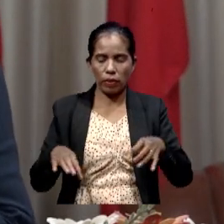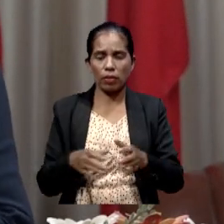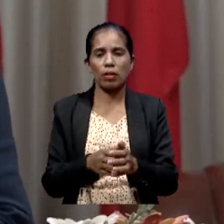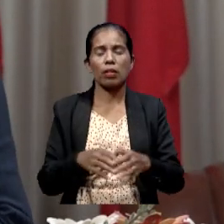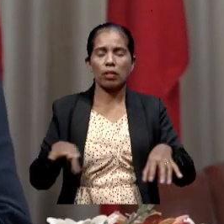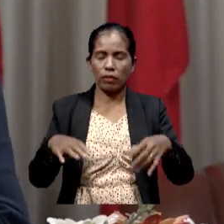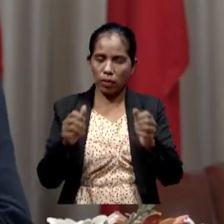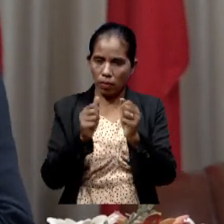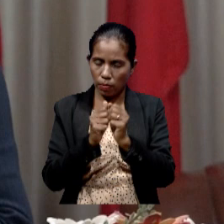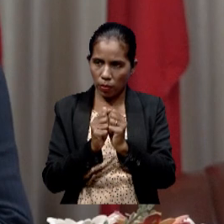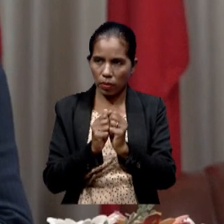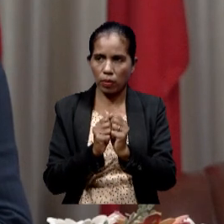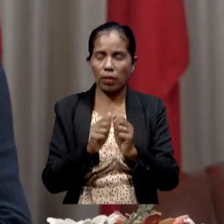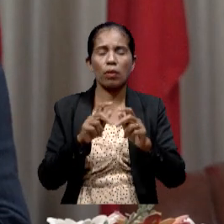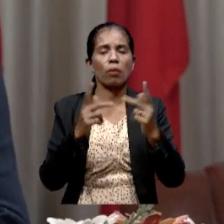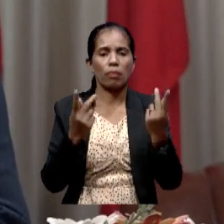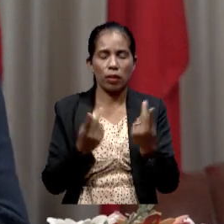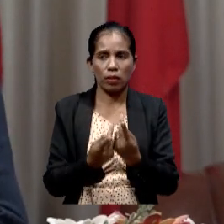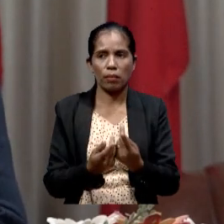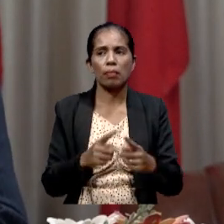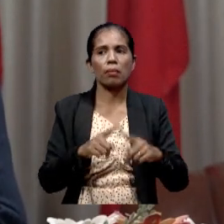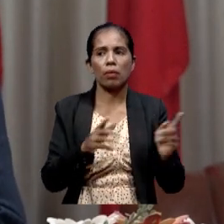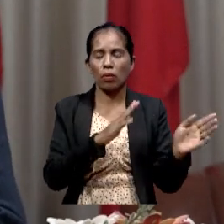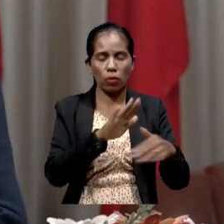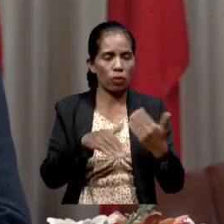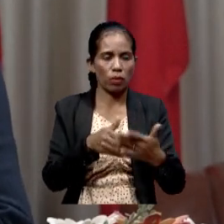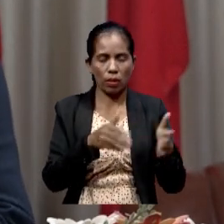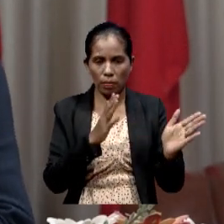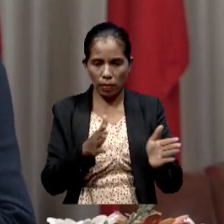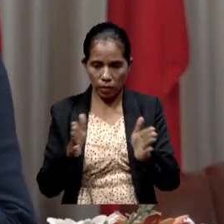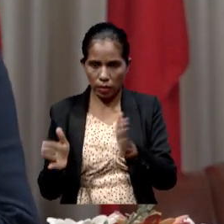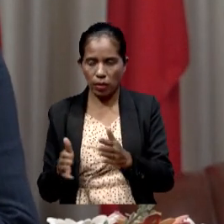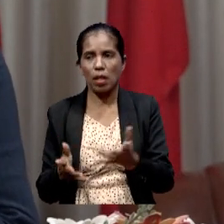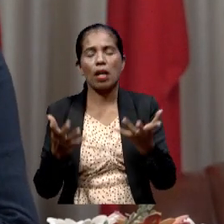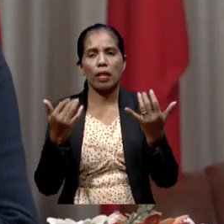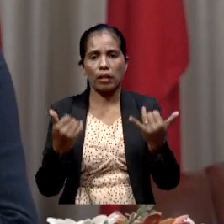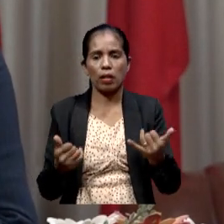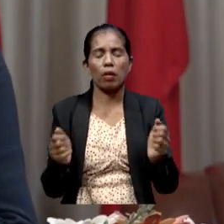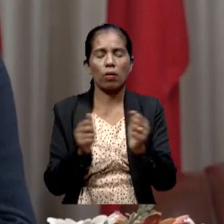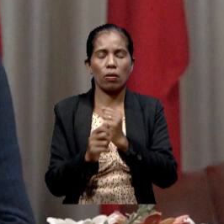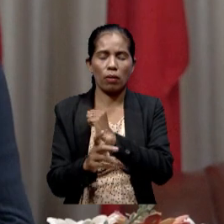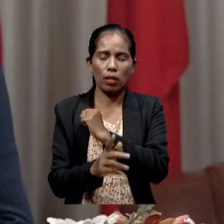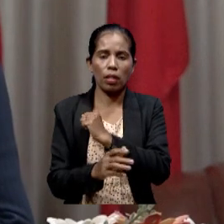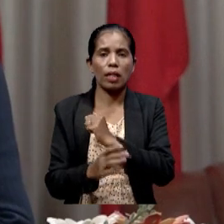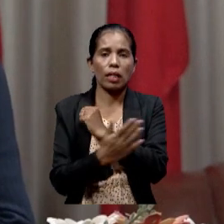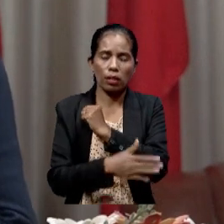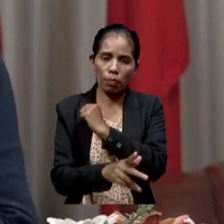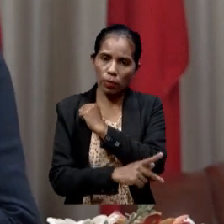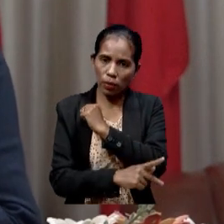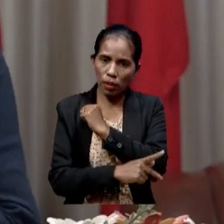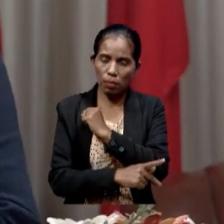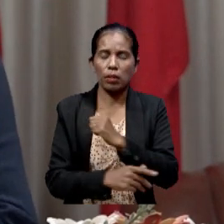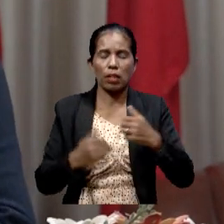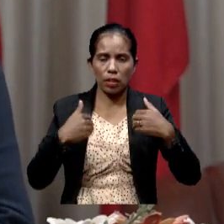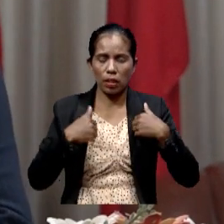acordo bilateral mas bem botou todo o processo agora a ro Portugal mas o processo nelaran net se